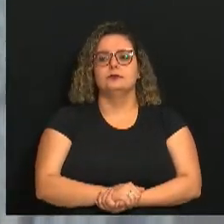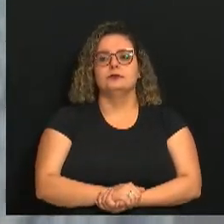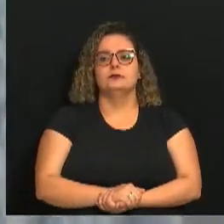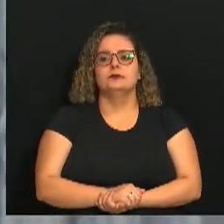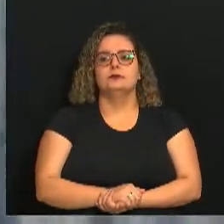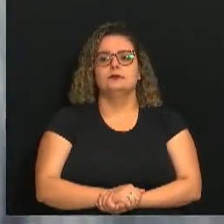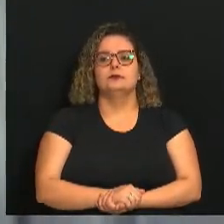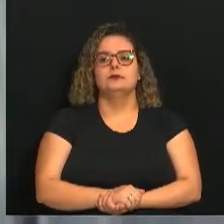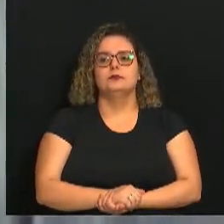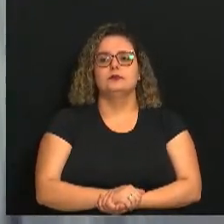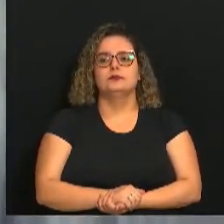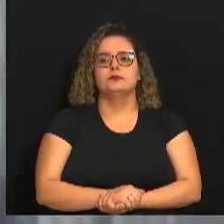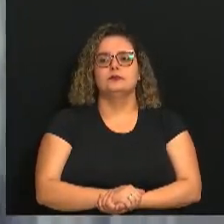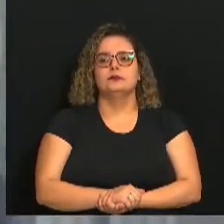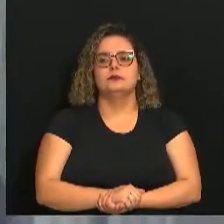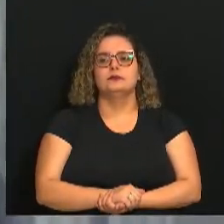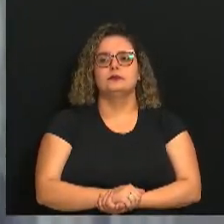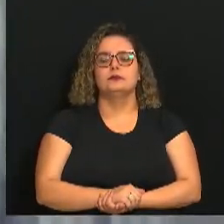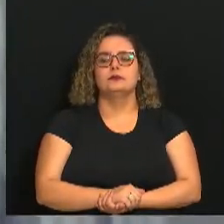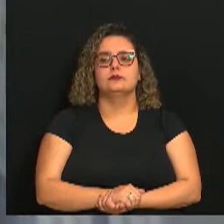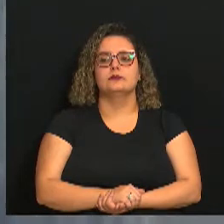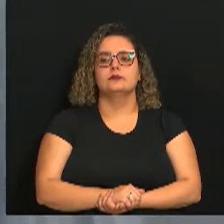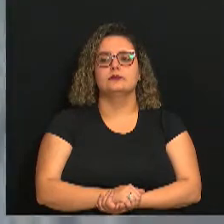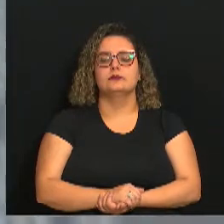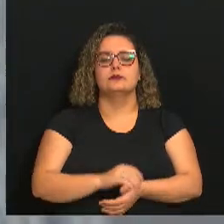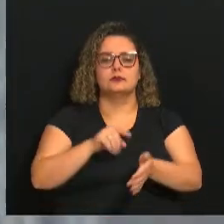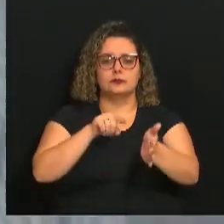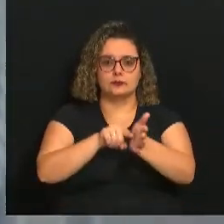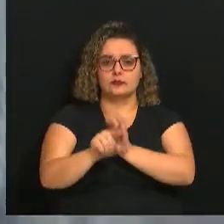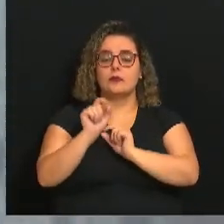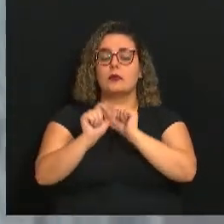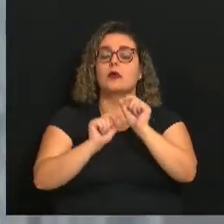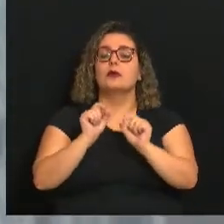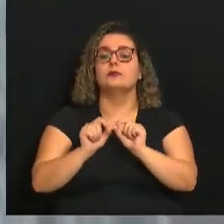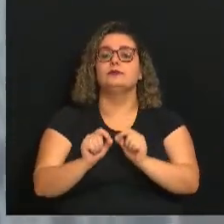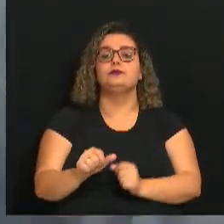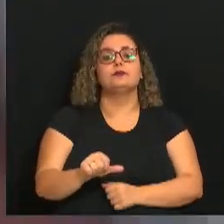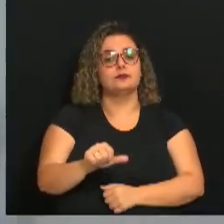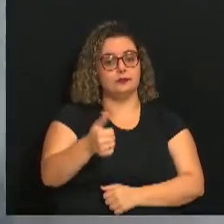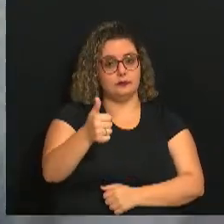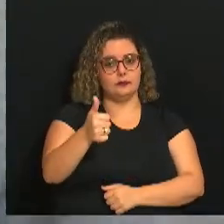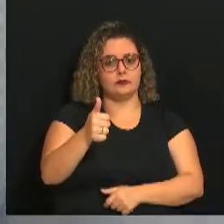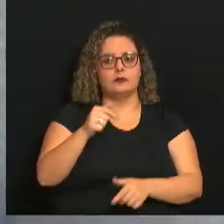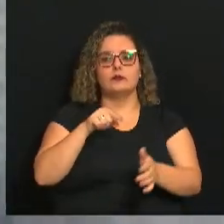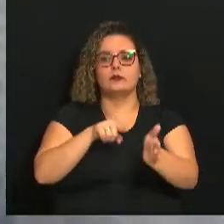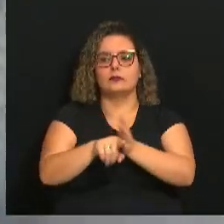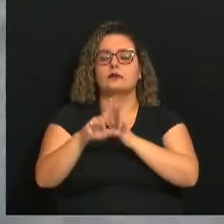Os questionamentos que eu quero fazer dizem respeito ao seguinte. Primeiro um questionamento mais geral.